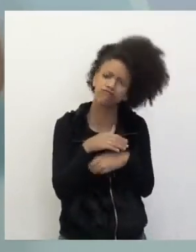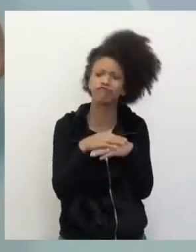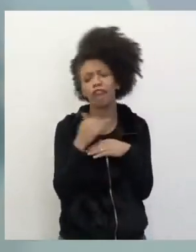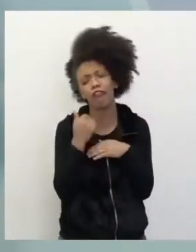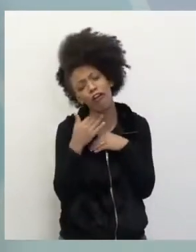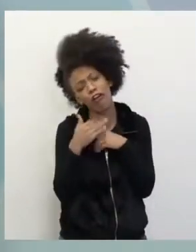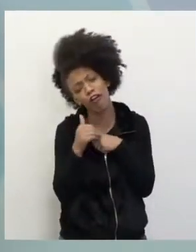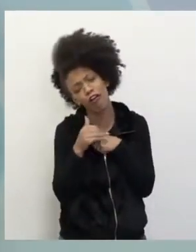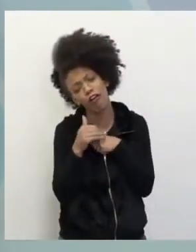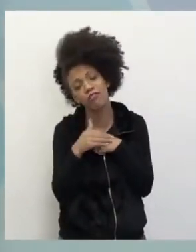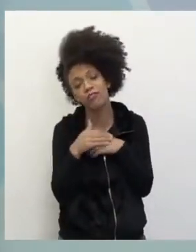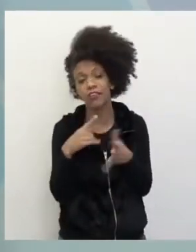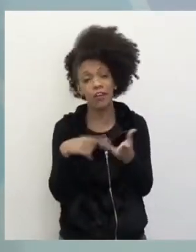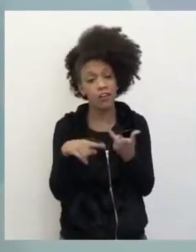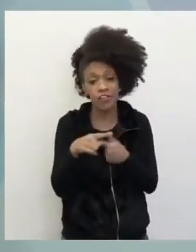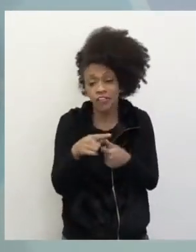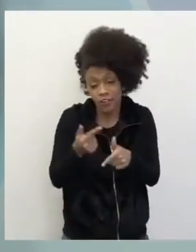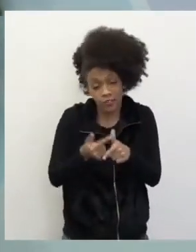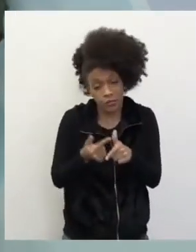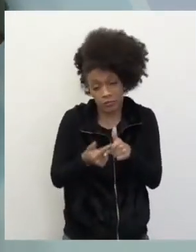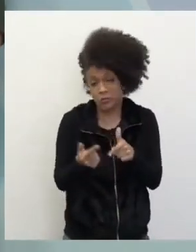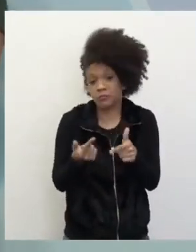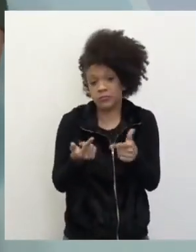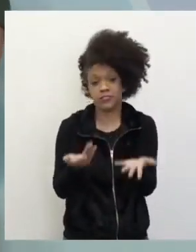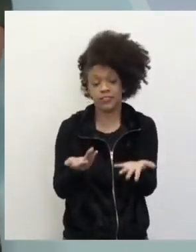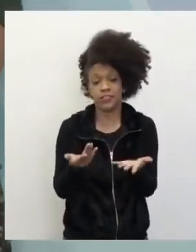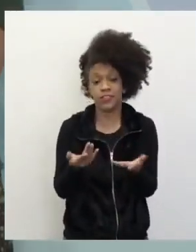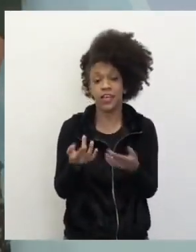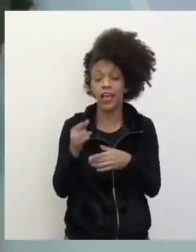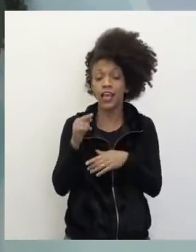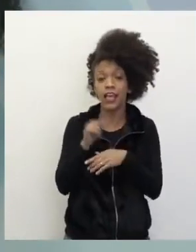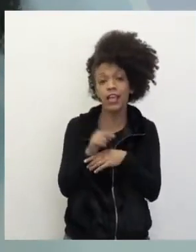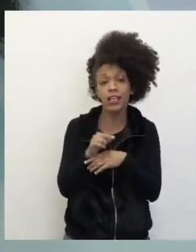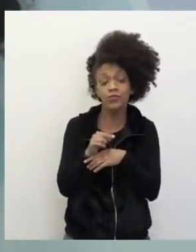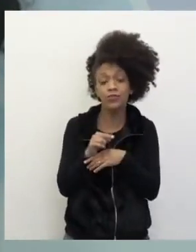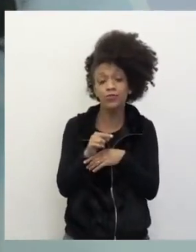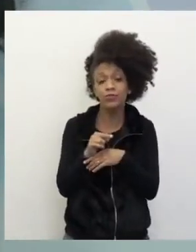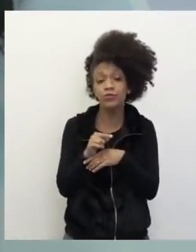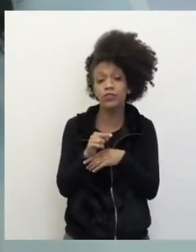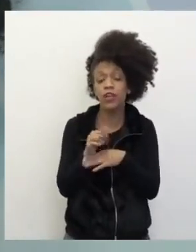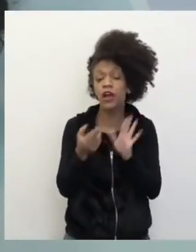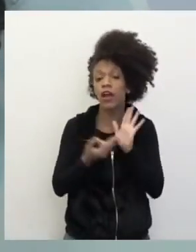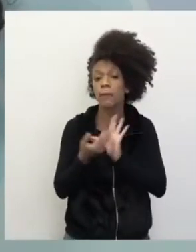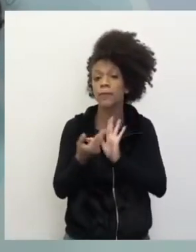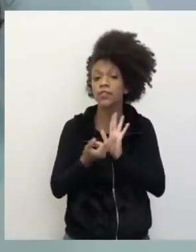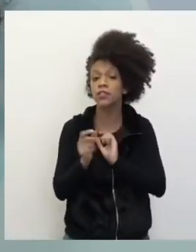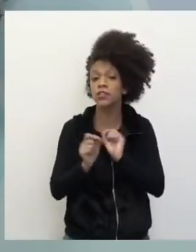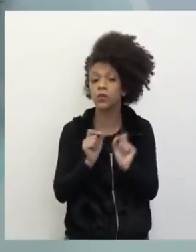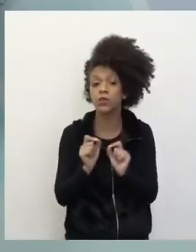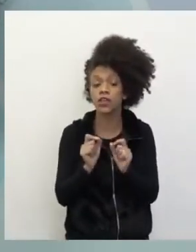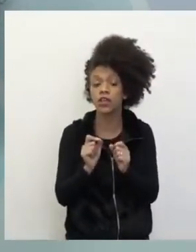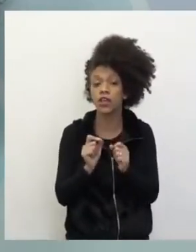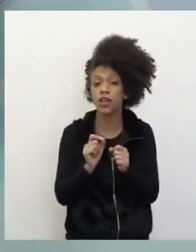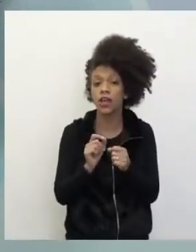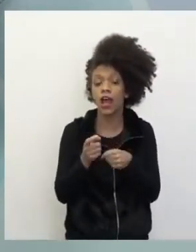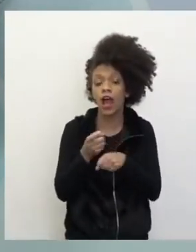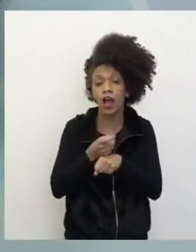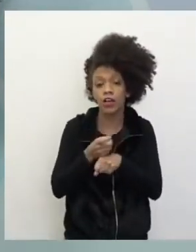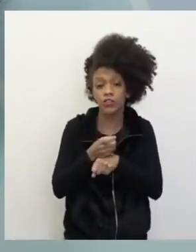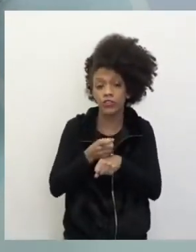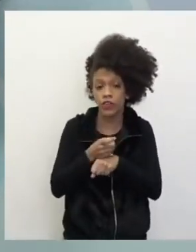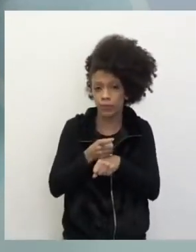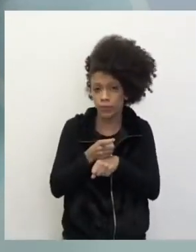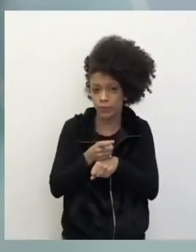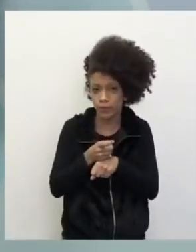por diversas razões, diversos motivos. Isso daqui correspondem a advérbios, tá